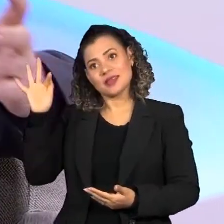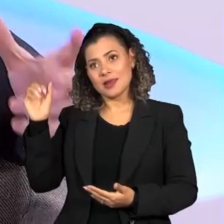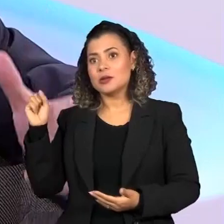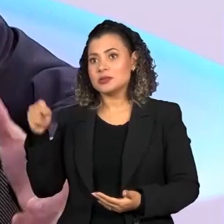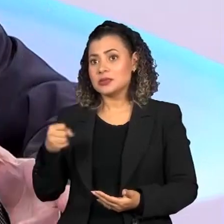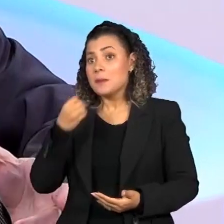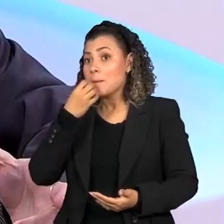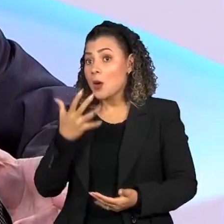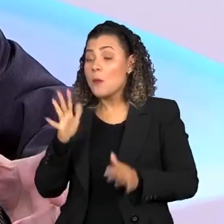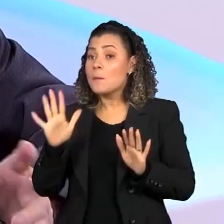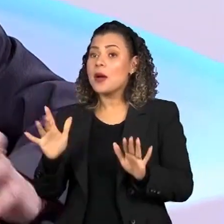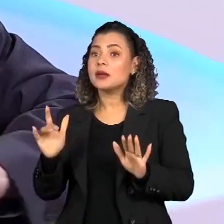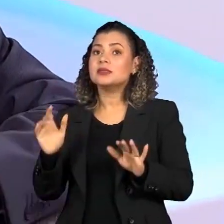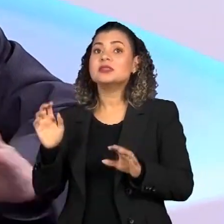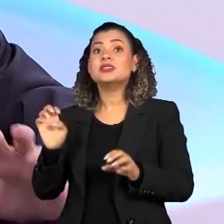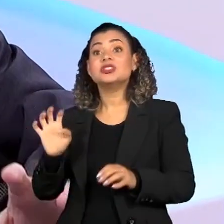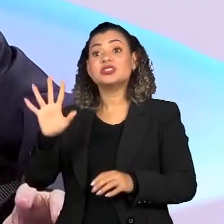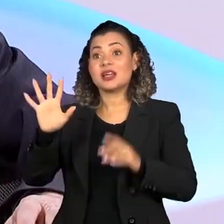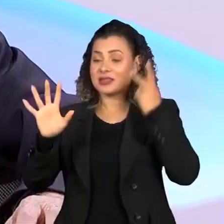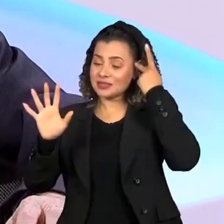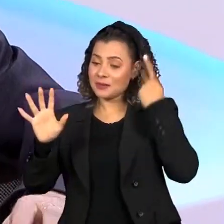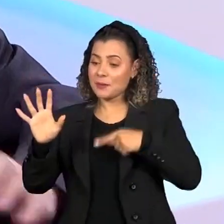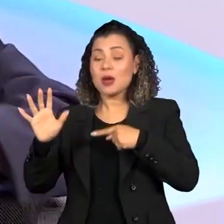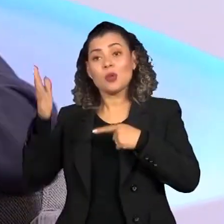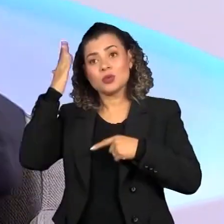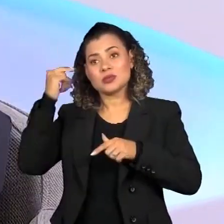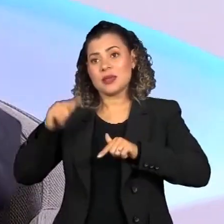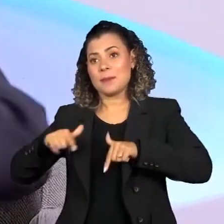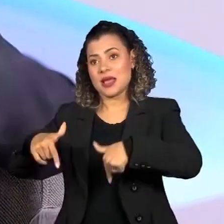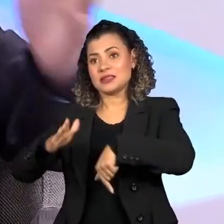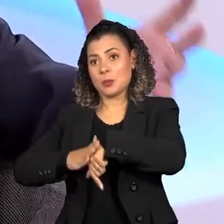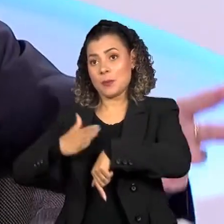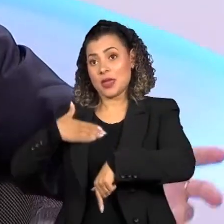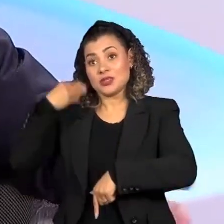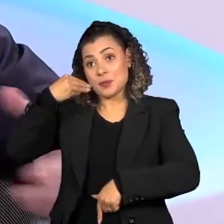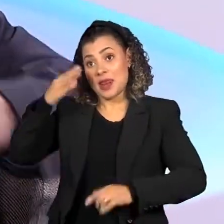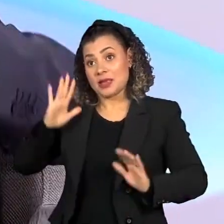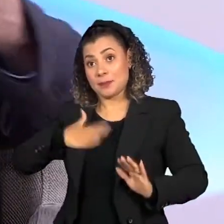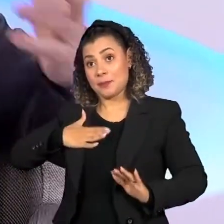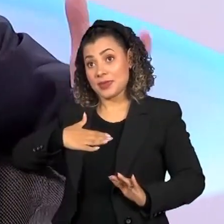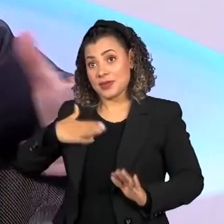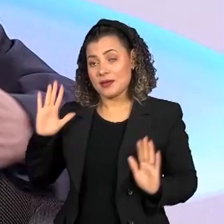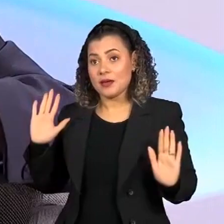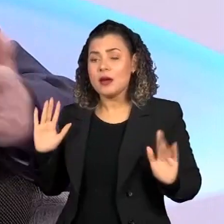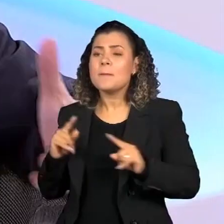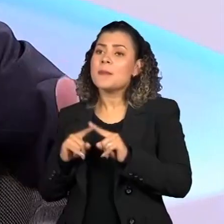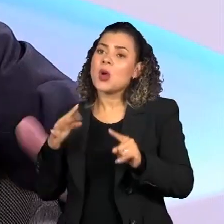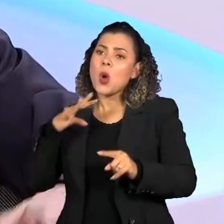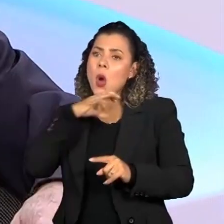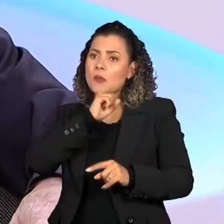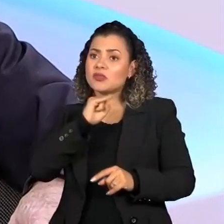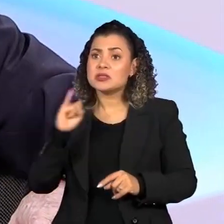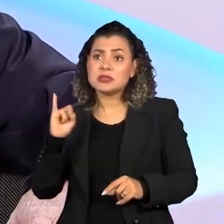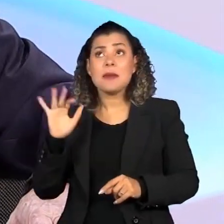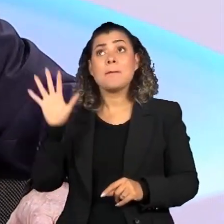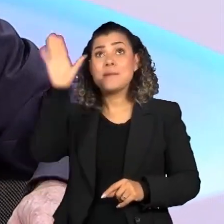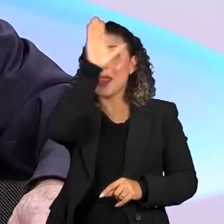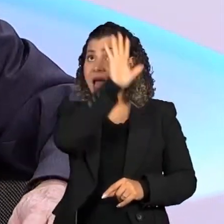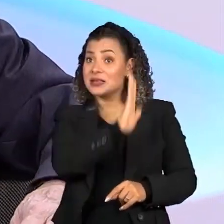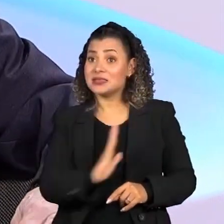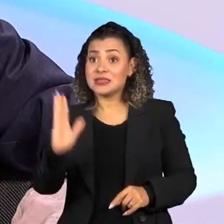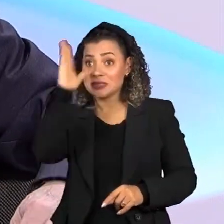penso nos limites do Estado de São Paulo que é onde eu posso atuar posso dizer mas obviamente que se fosse feito